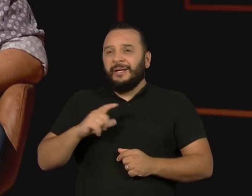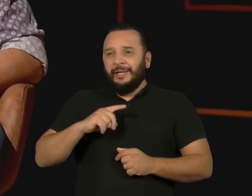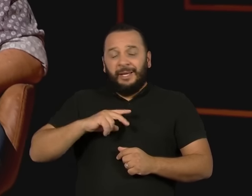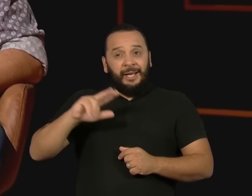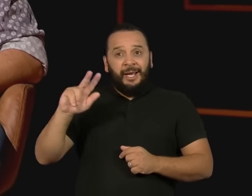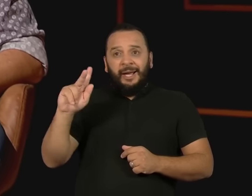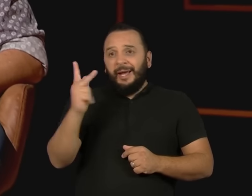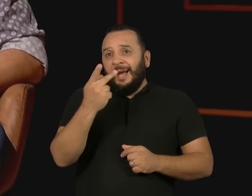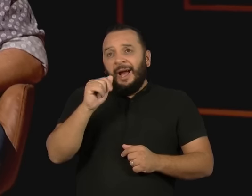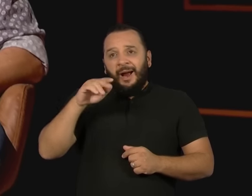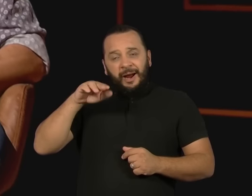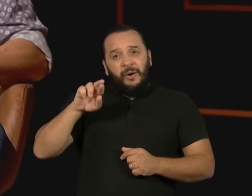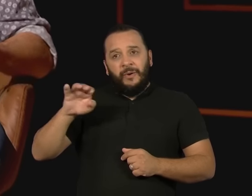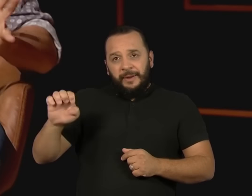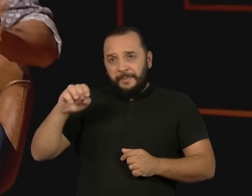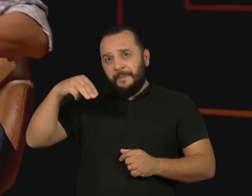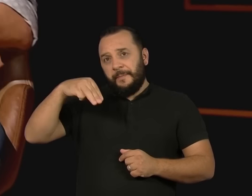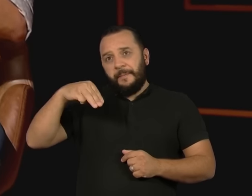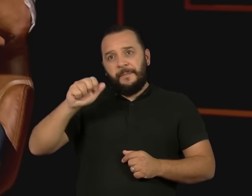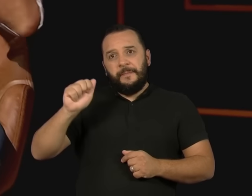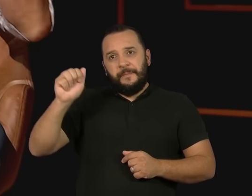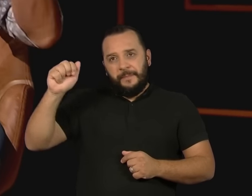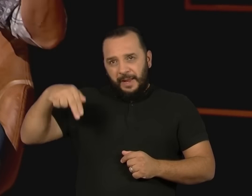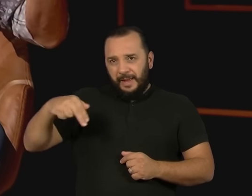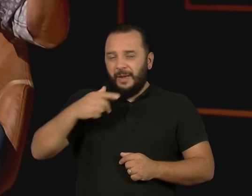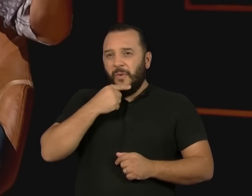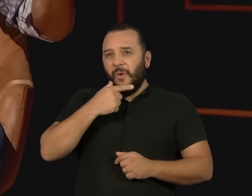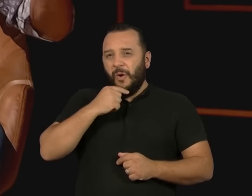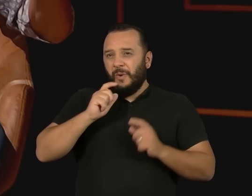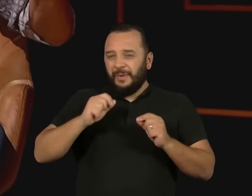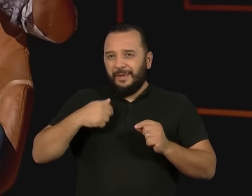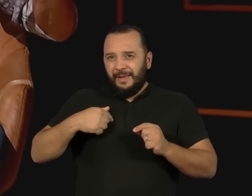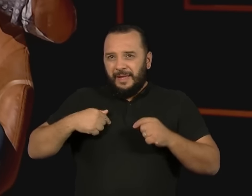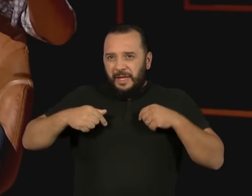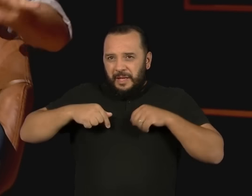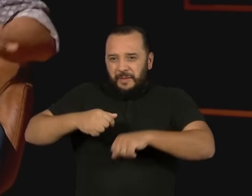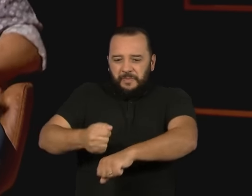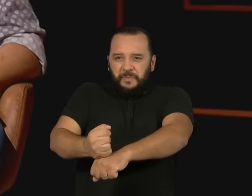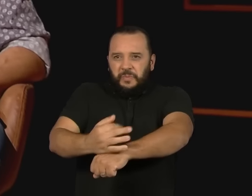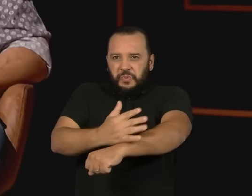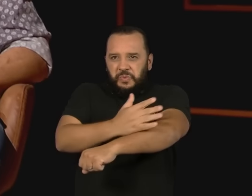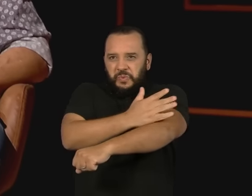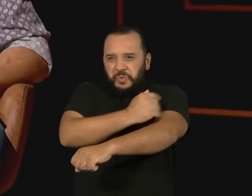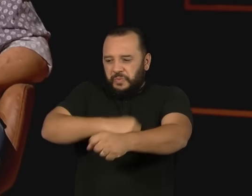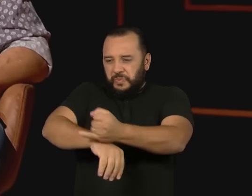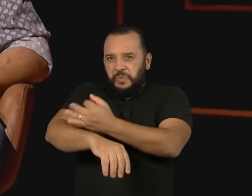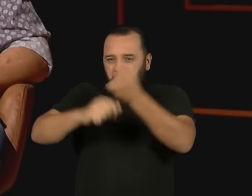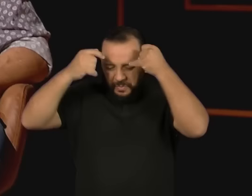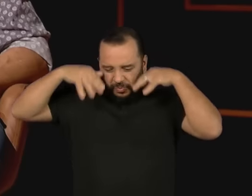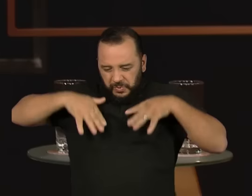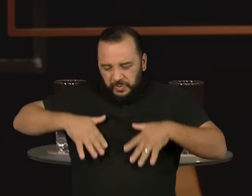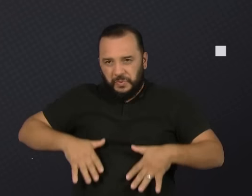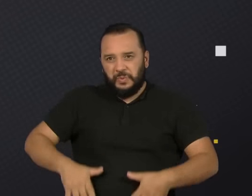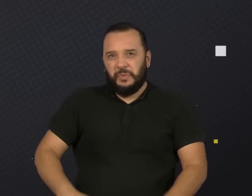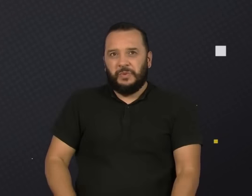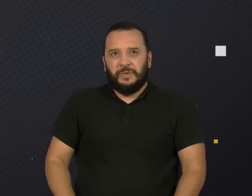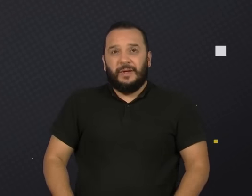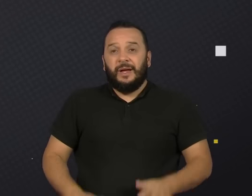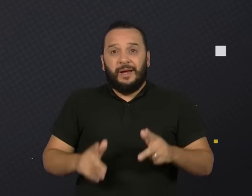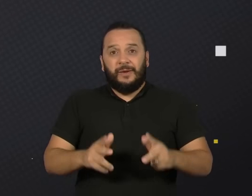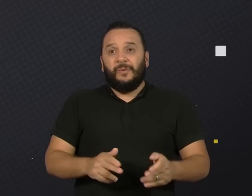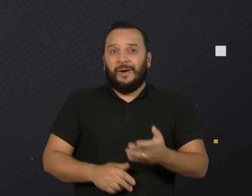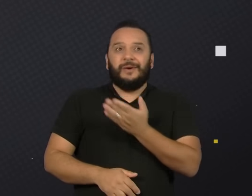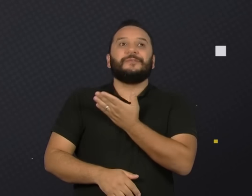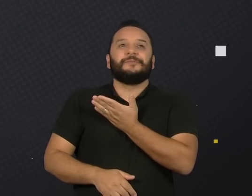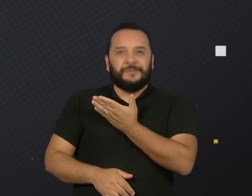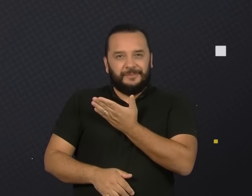Man. Era um homem todo peludo, era o Harry Man, e tinha uma coisa de terror. E foi uma peça aqui como o Pé Grande.